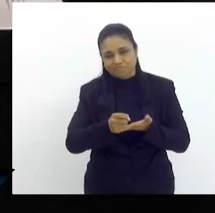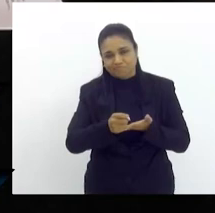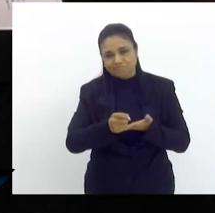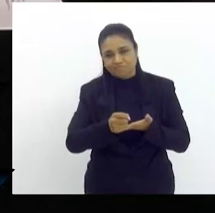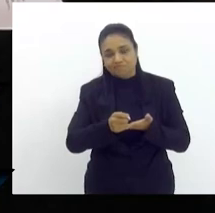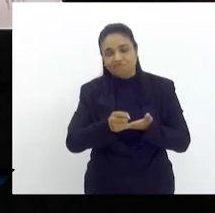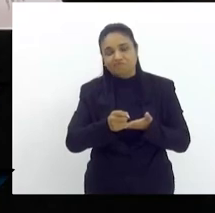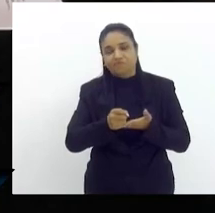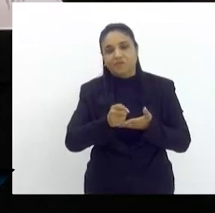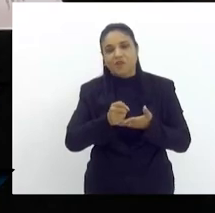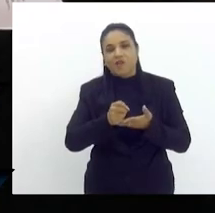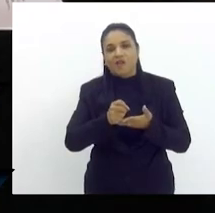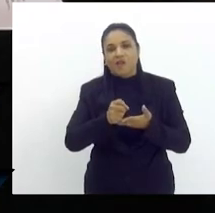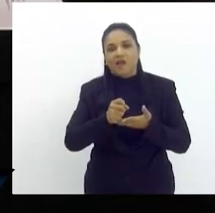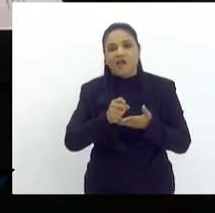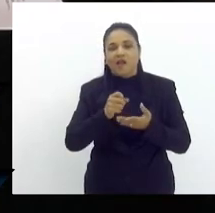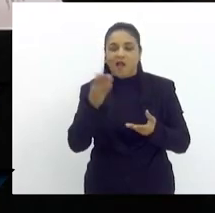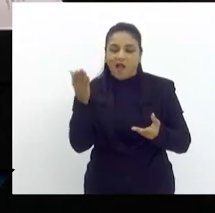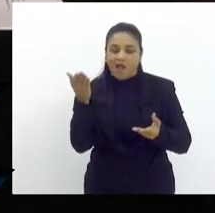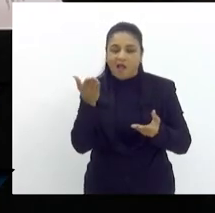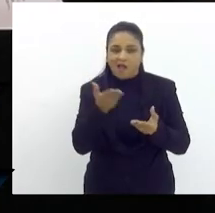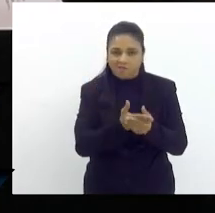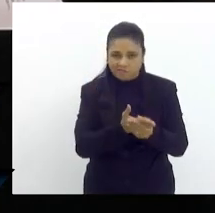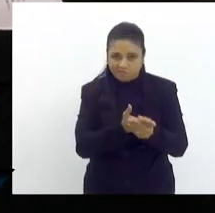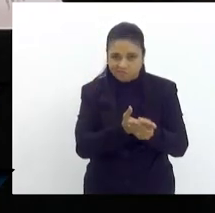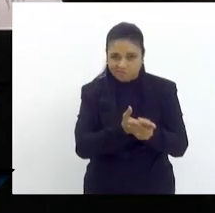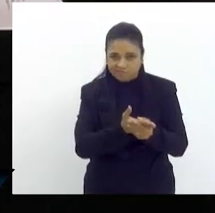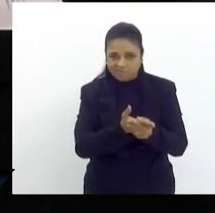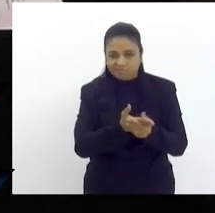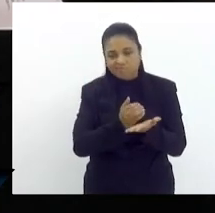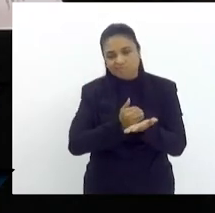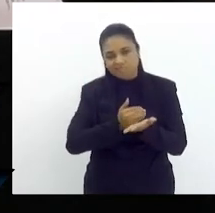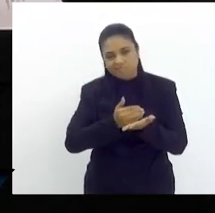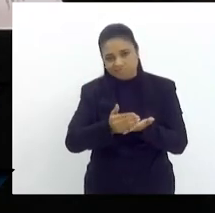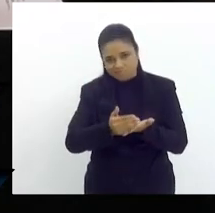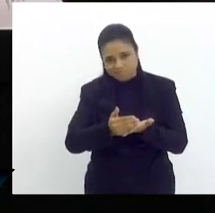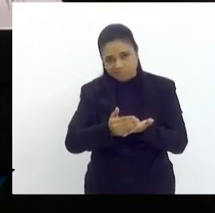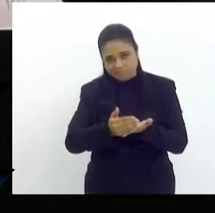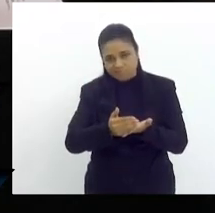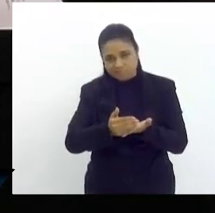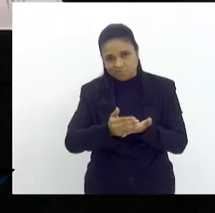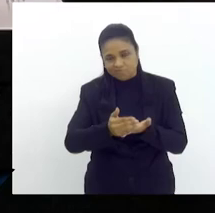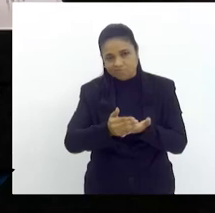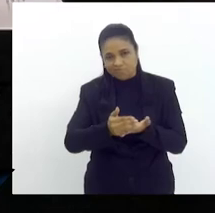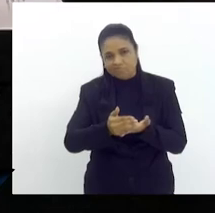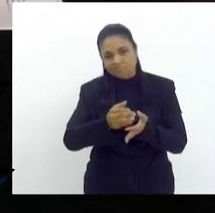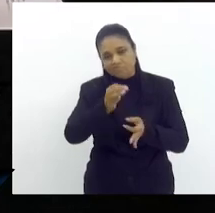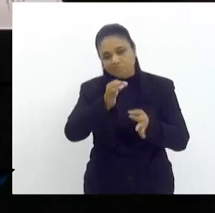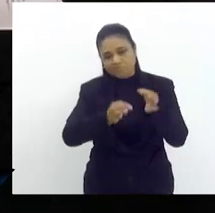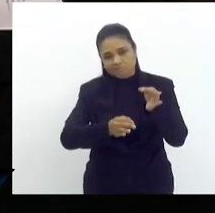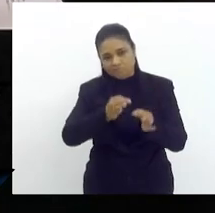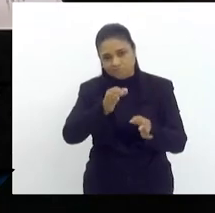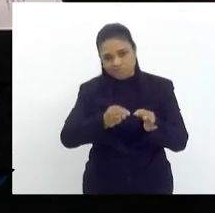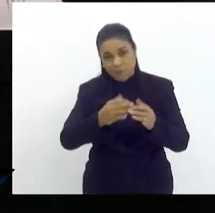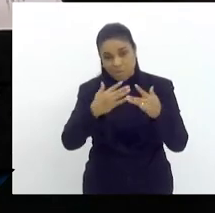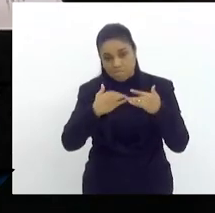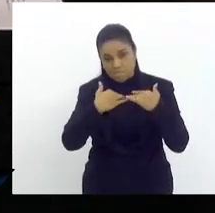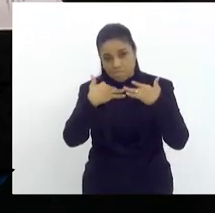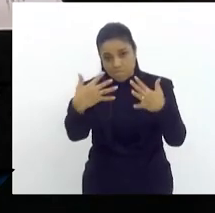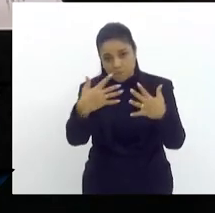formalizada teve início uma ação civil pública